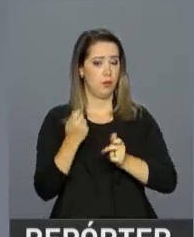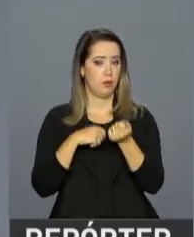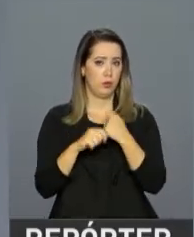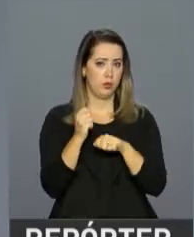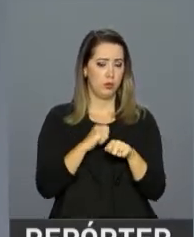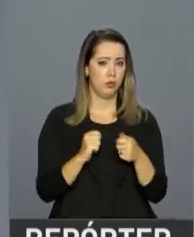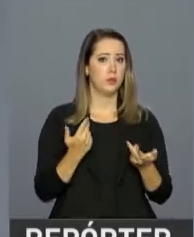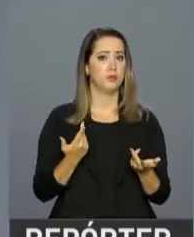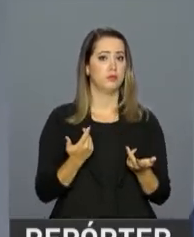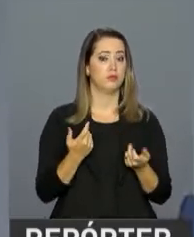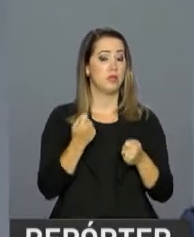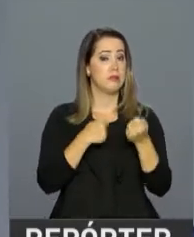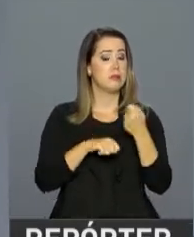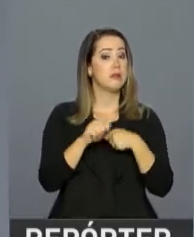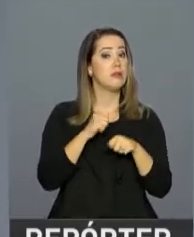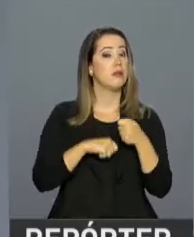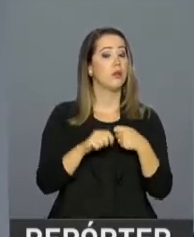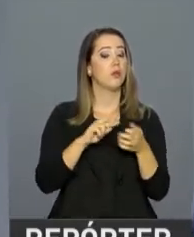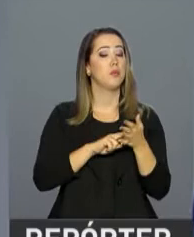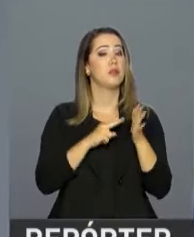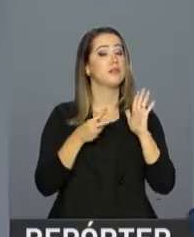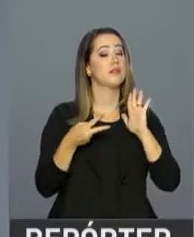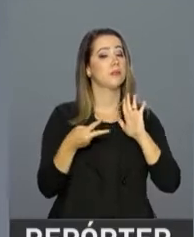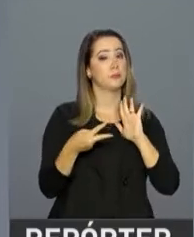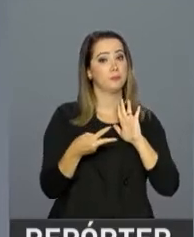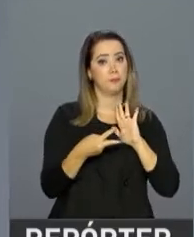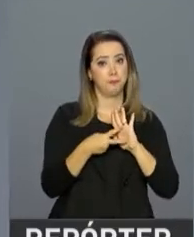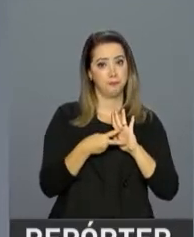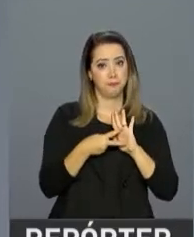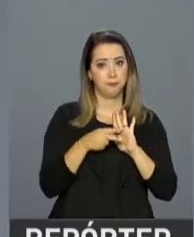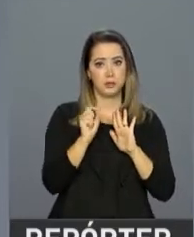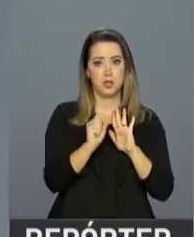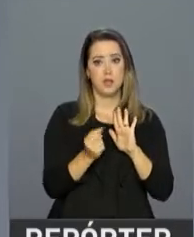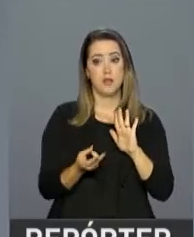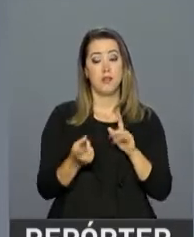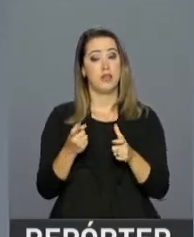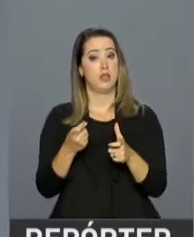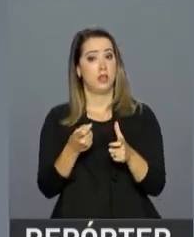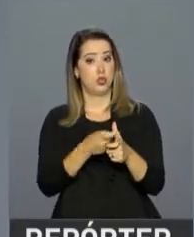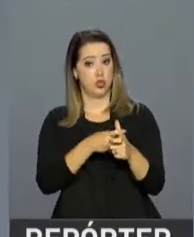relevância do ponto de vista econômico. Significa que o nível de endividamento